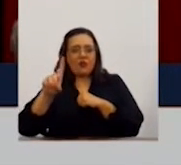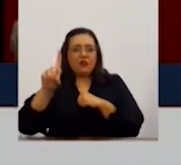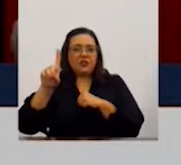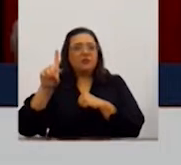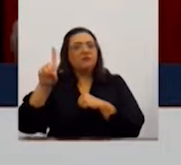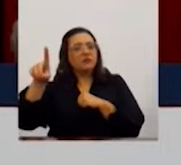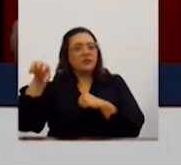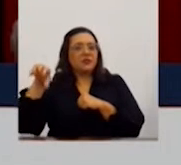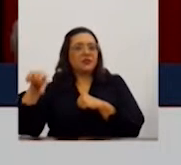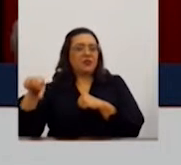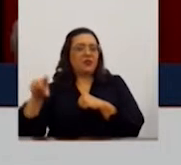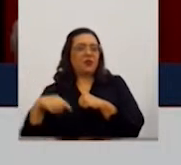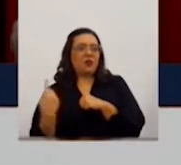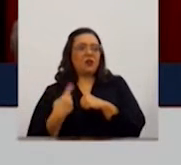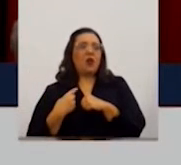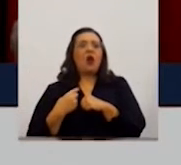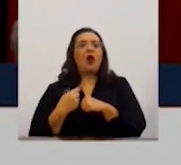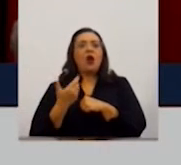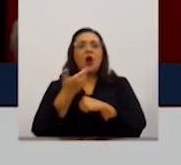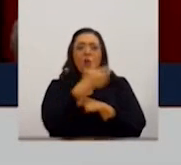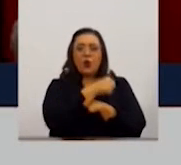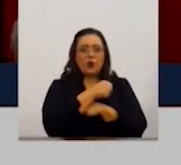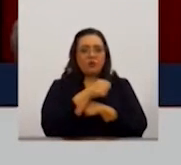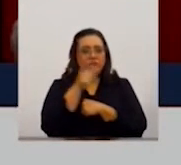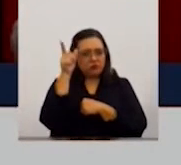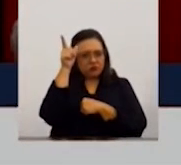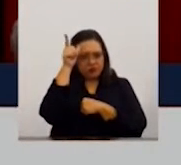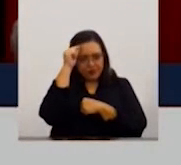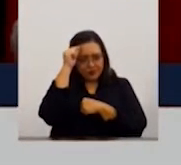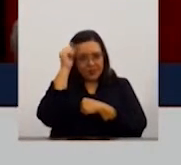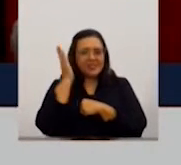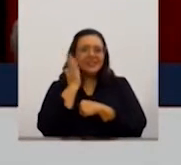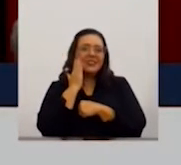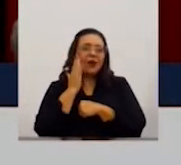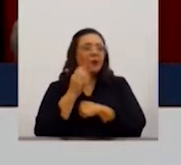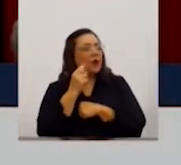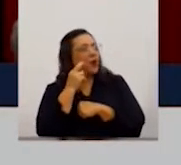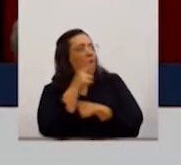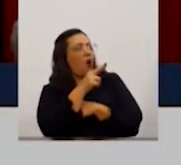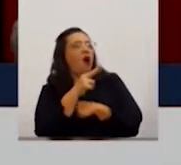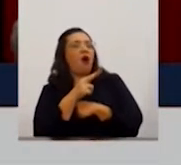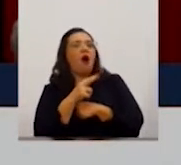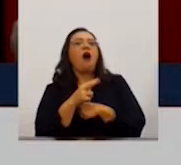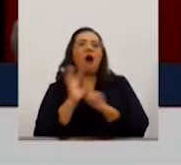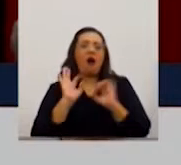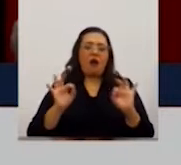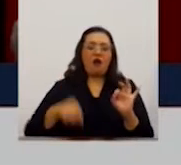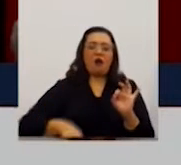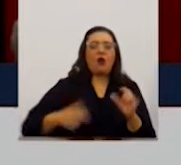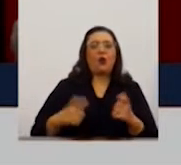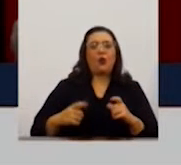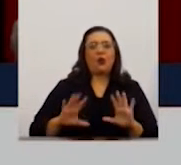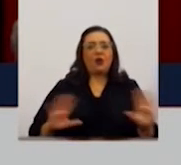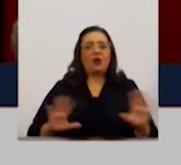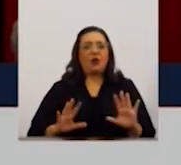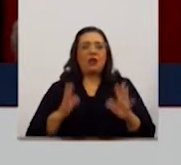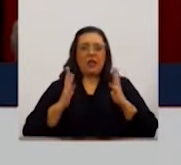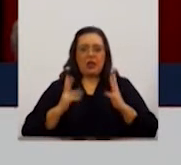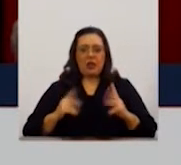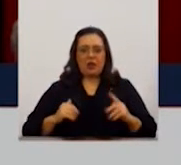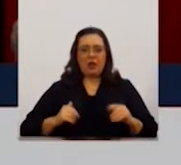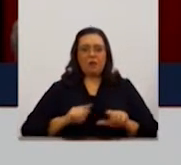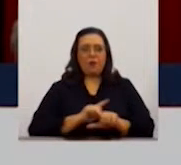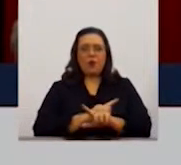né, frequentadores, nós ficaríamos muito mais tranquilos sabendo que ali, sim, estaria tudo higienizado e